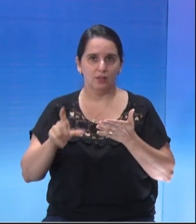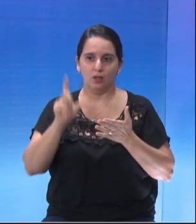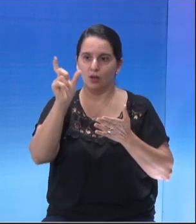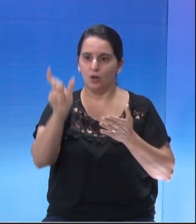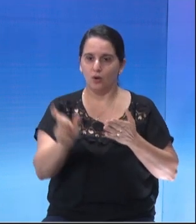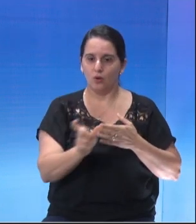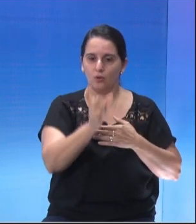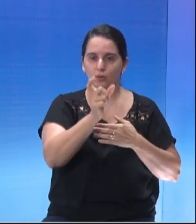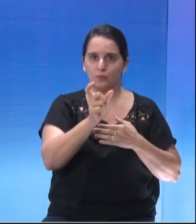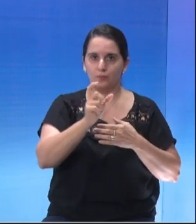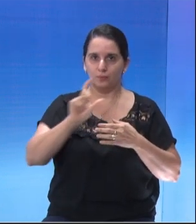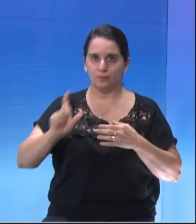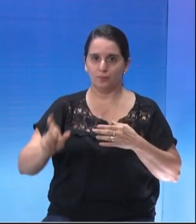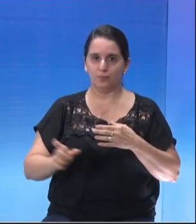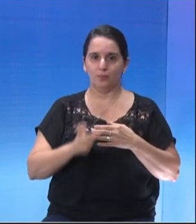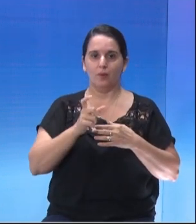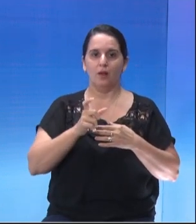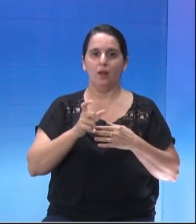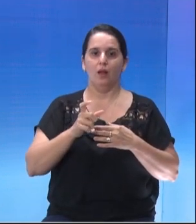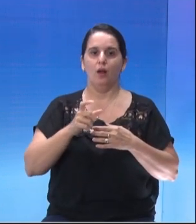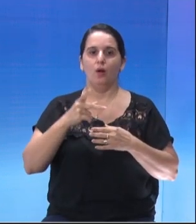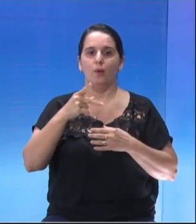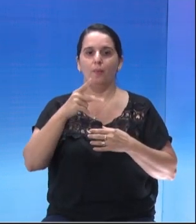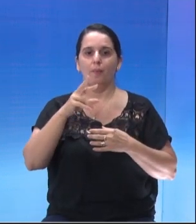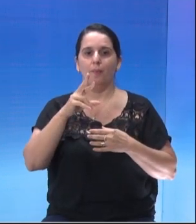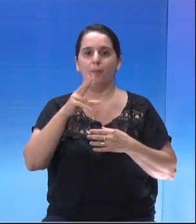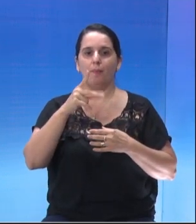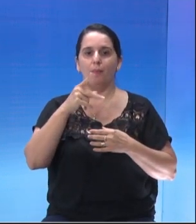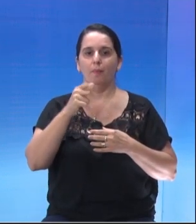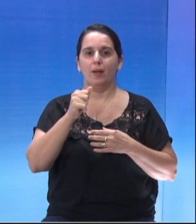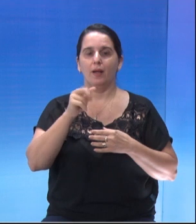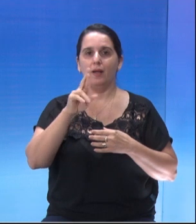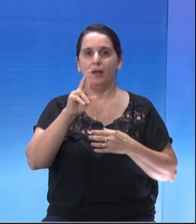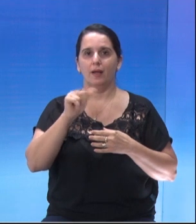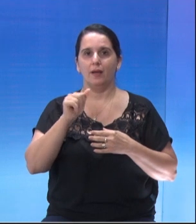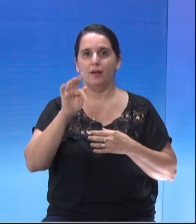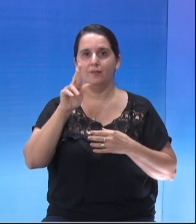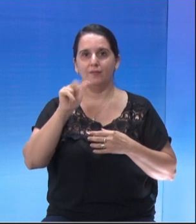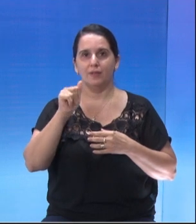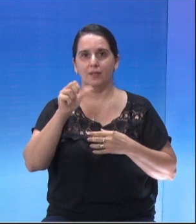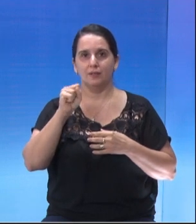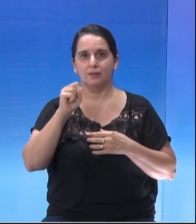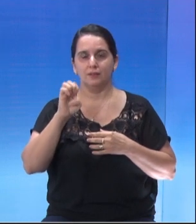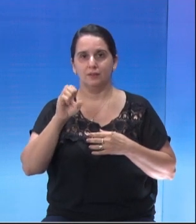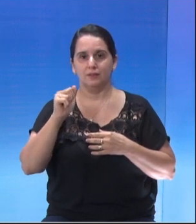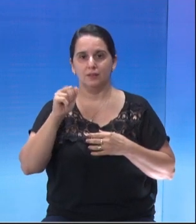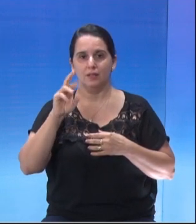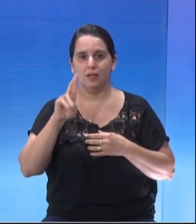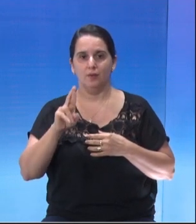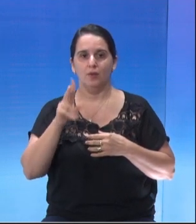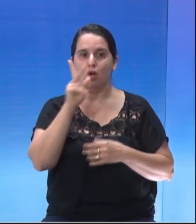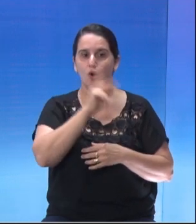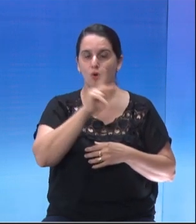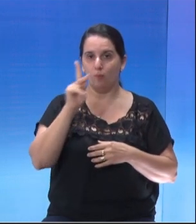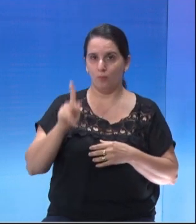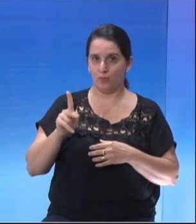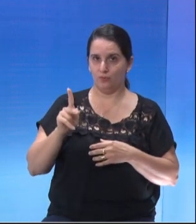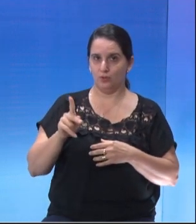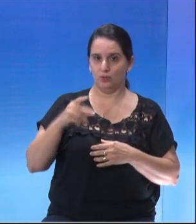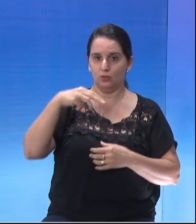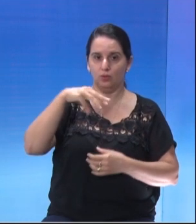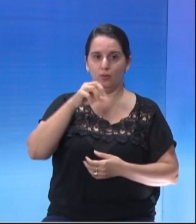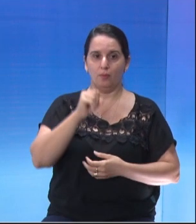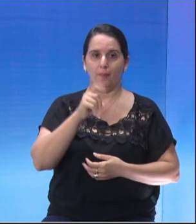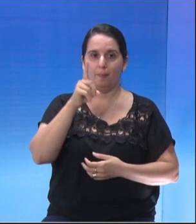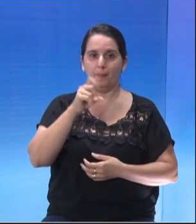ou paráfrases. Para ajudar a combater esse crime, o professor Maximiliano Zambo Nato